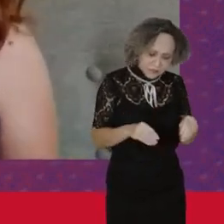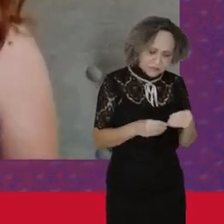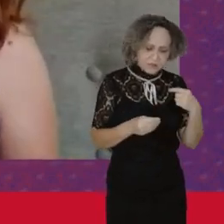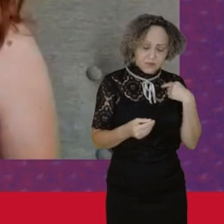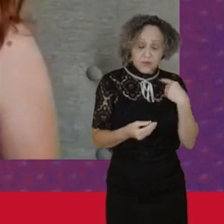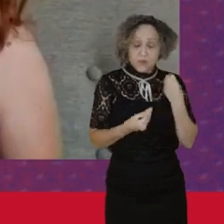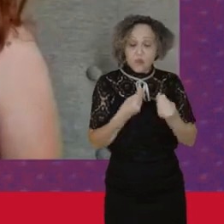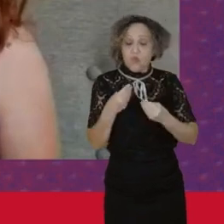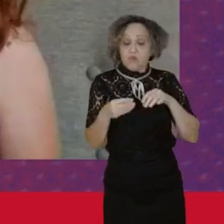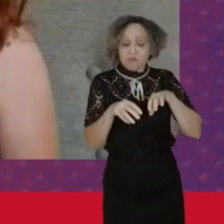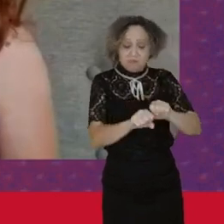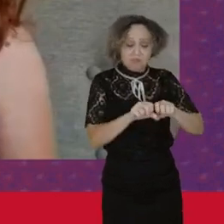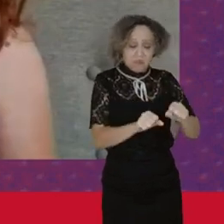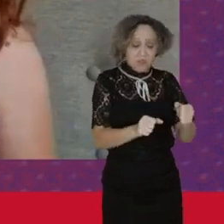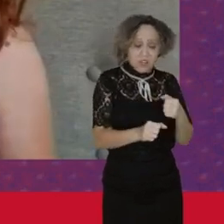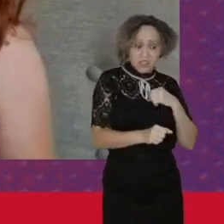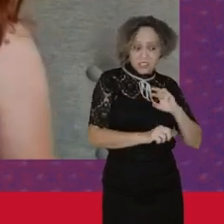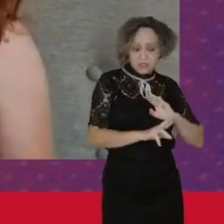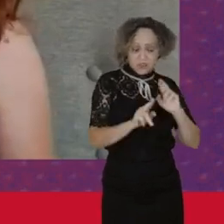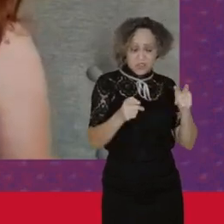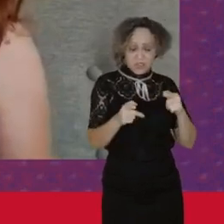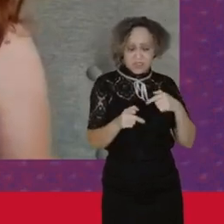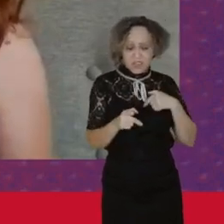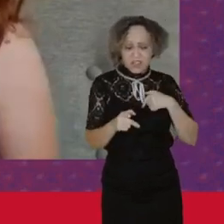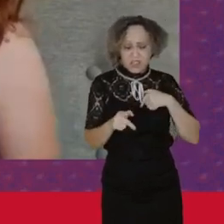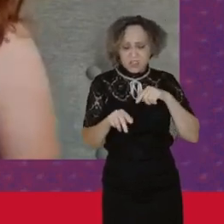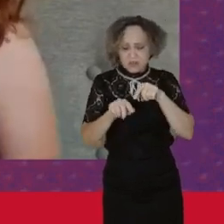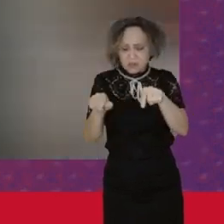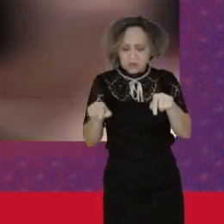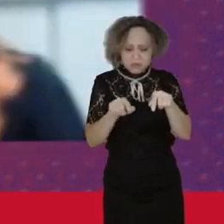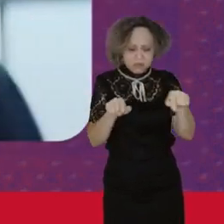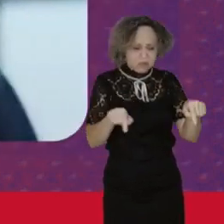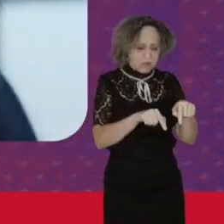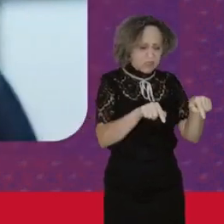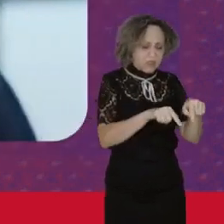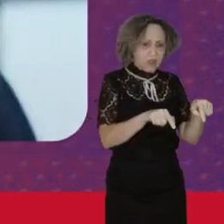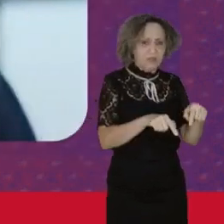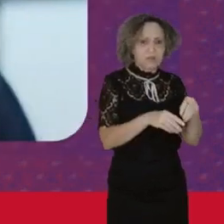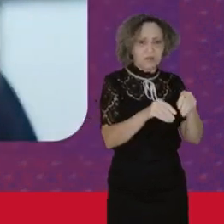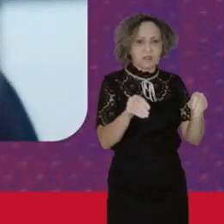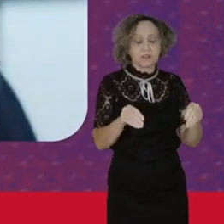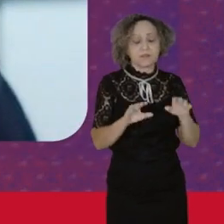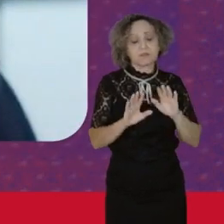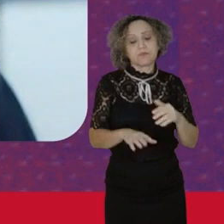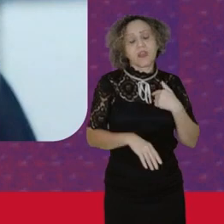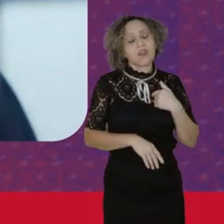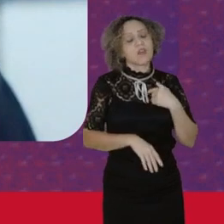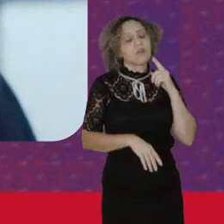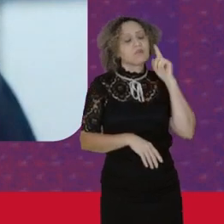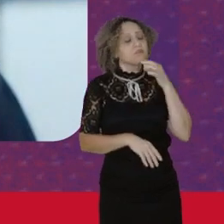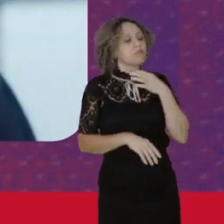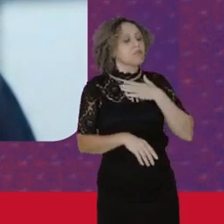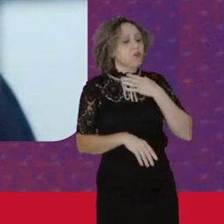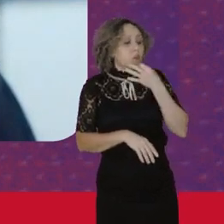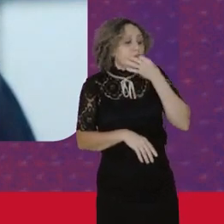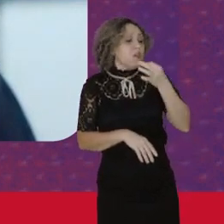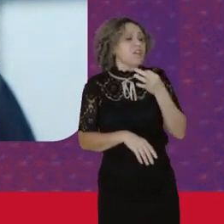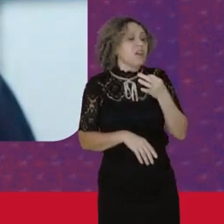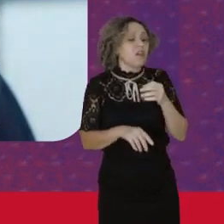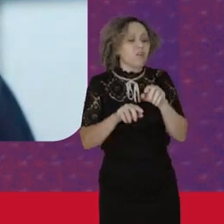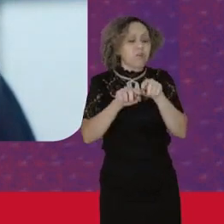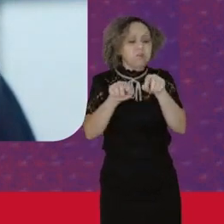Então, essa dimensão da reforma agrária popular é fundamental. Eu considero a reforma agrária uma